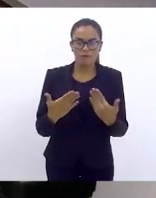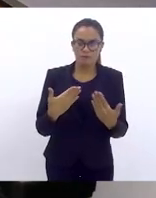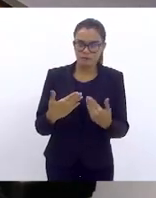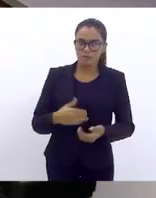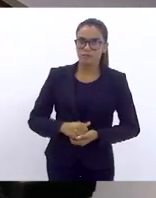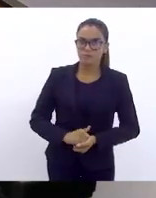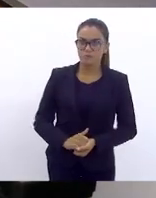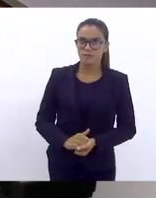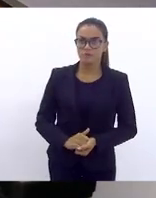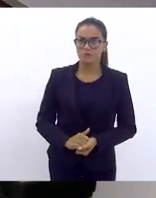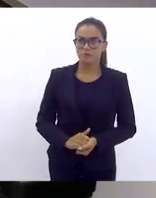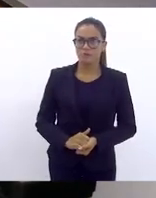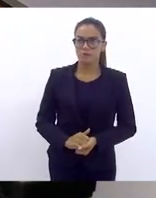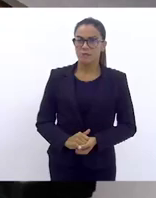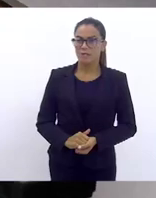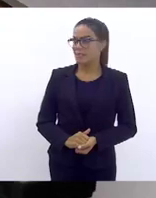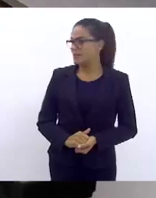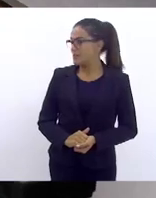Vamos hoje